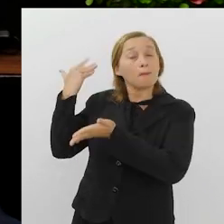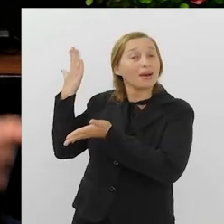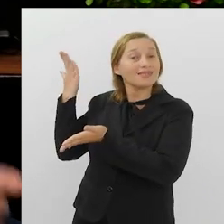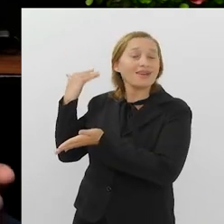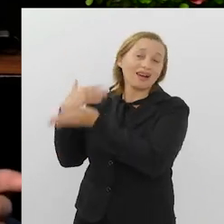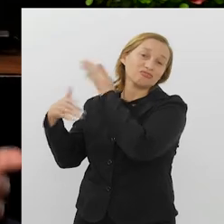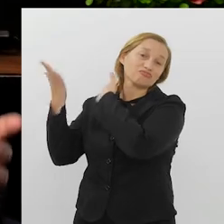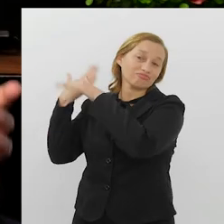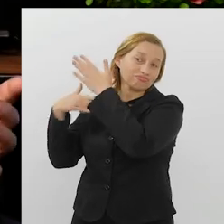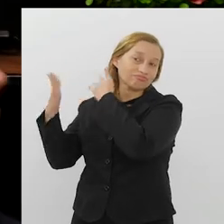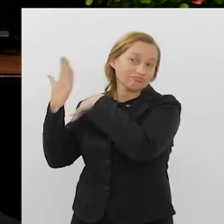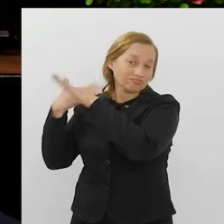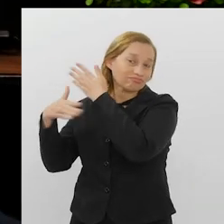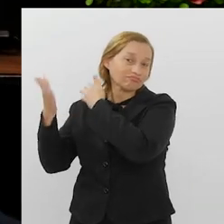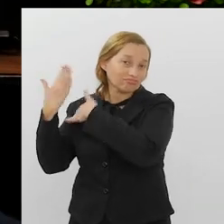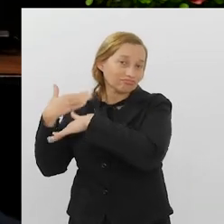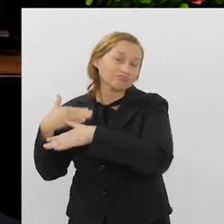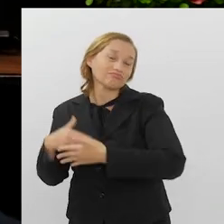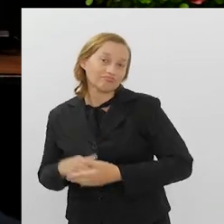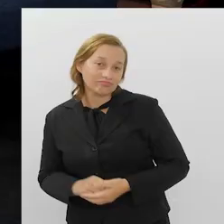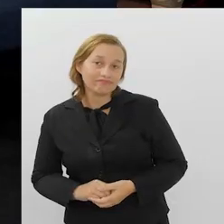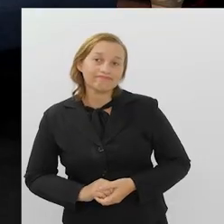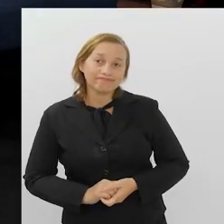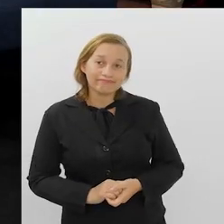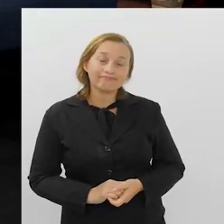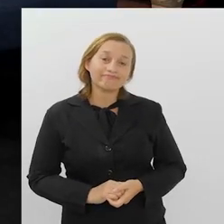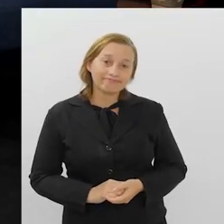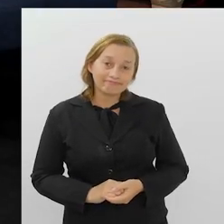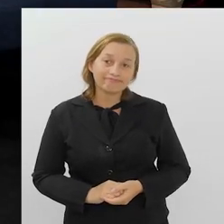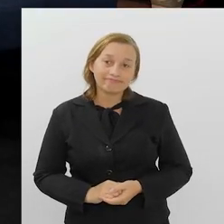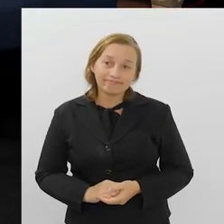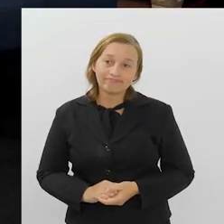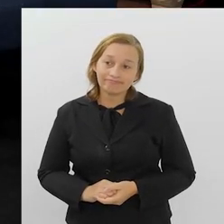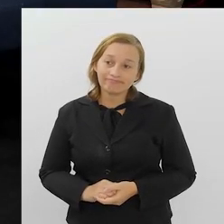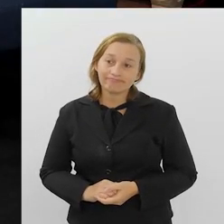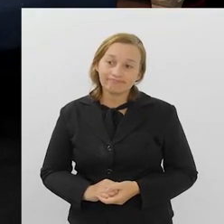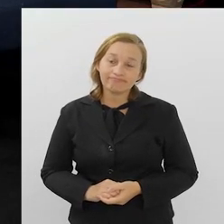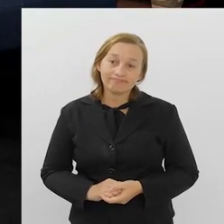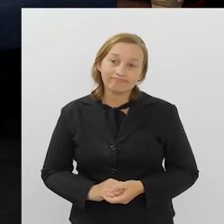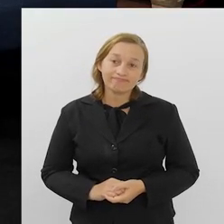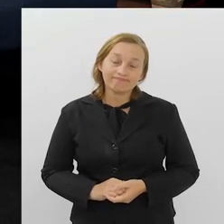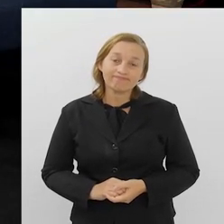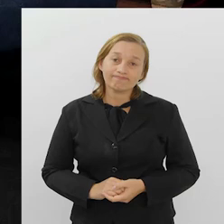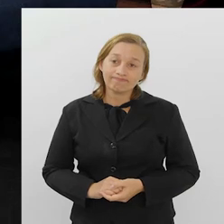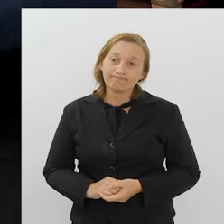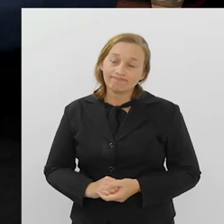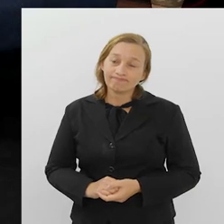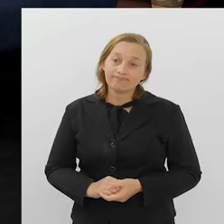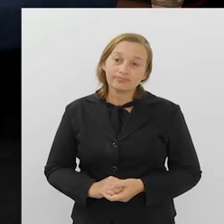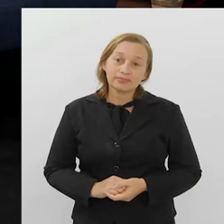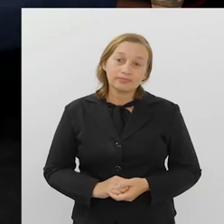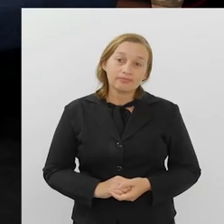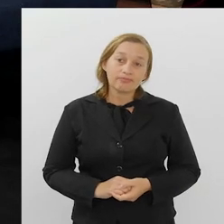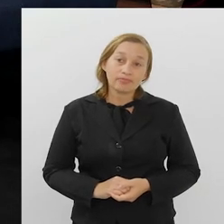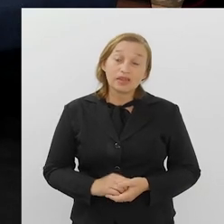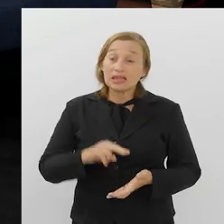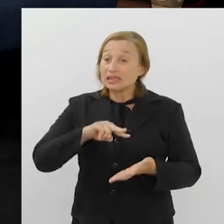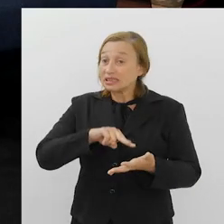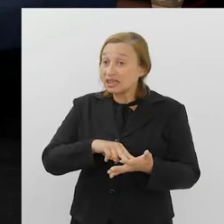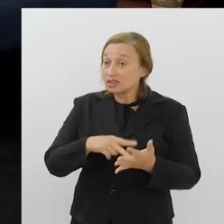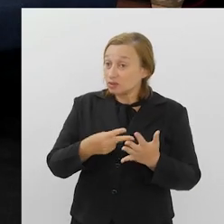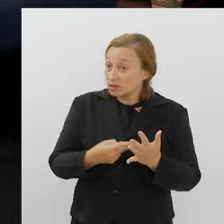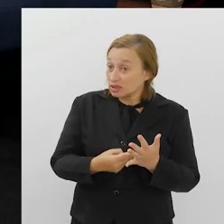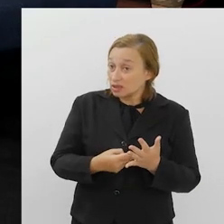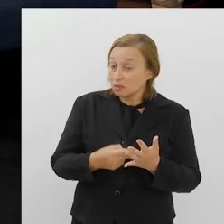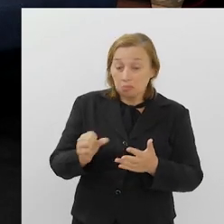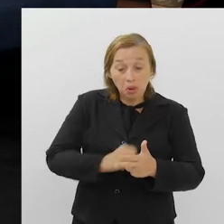foi traduzida pelo por isso que pelo específico né bem específico exatamente para poder trazer é bem